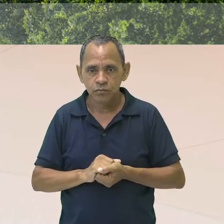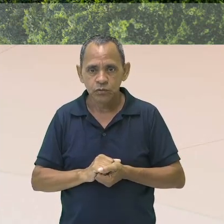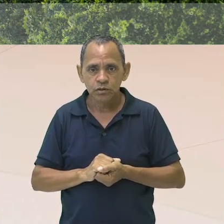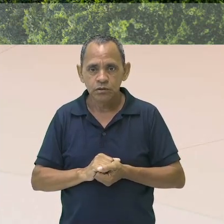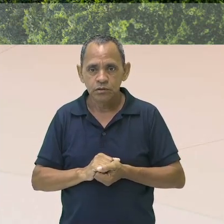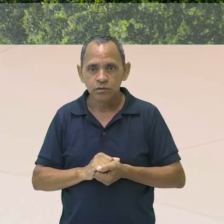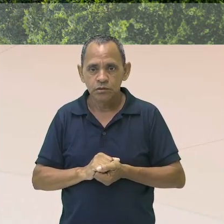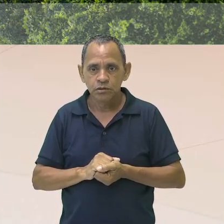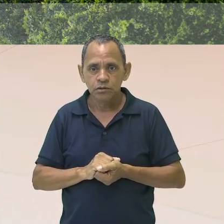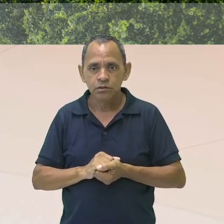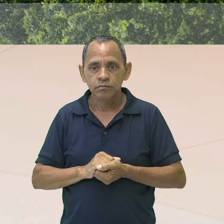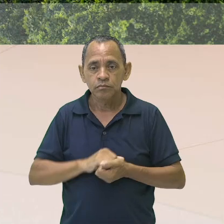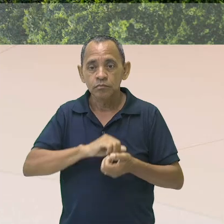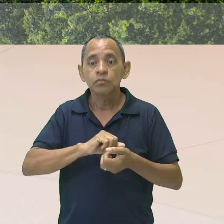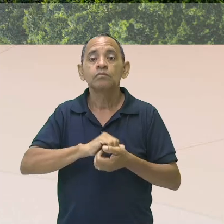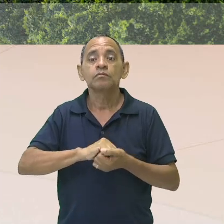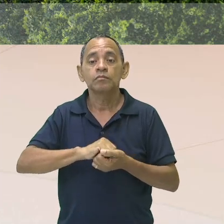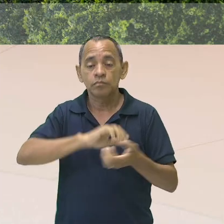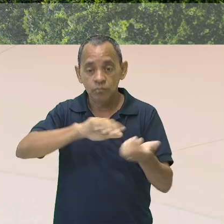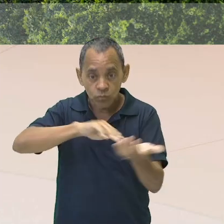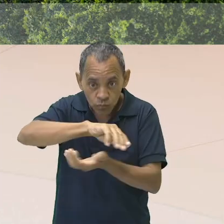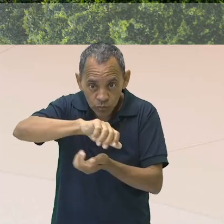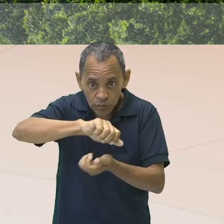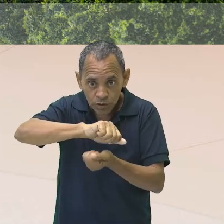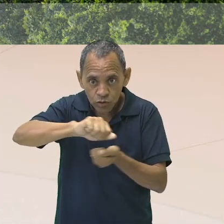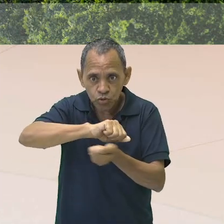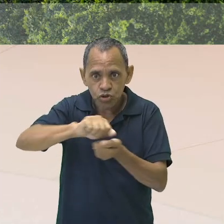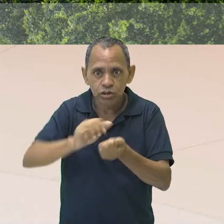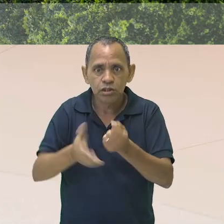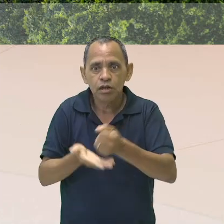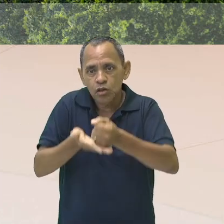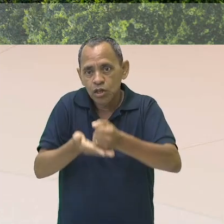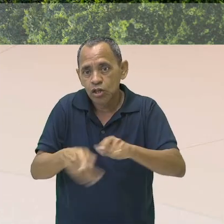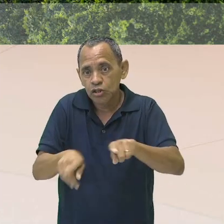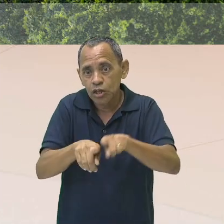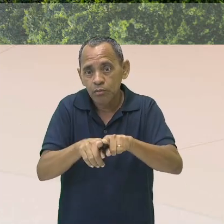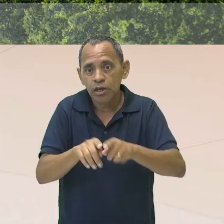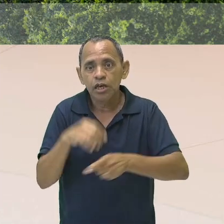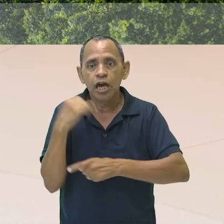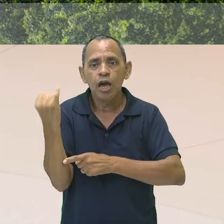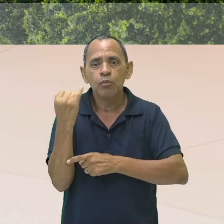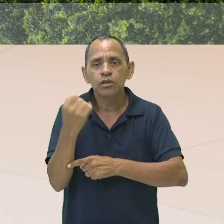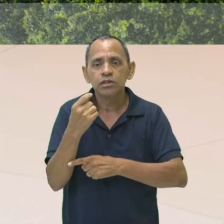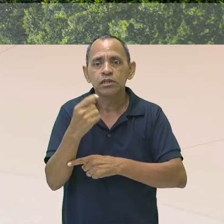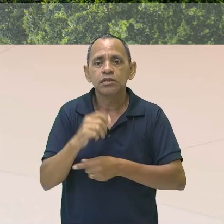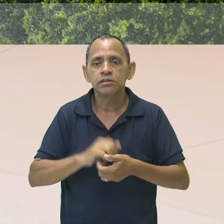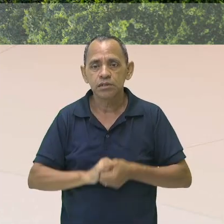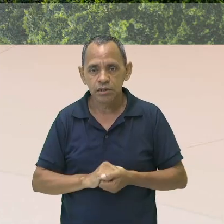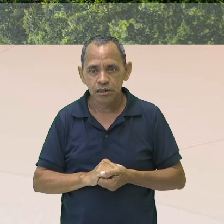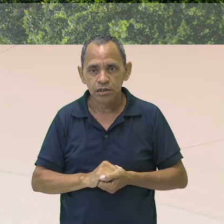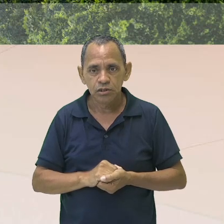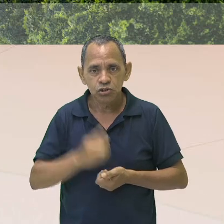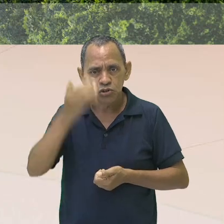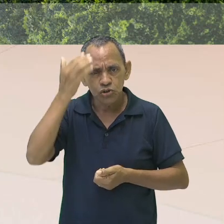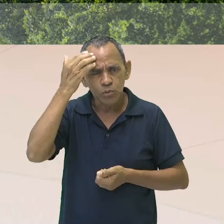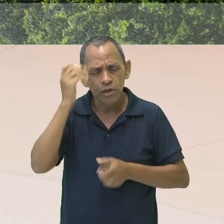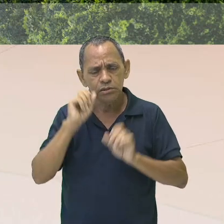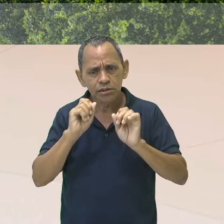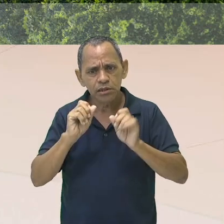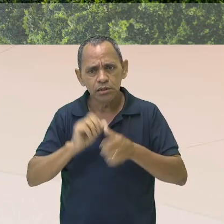meio ambiente. Por tudo isso, o PNUMA ele foi de fundamental importância ali para que a gente tivesse